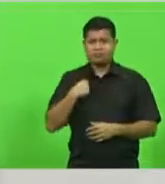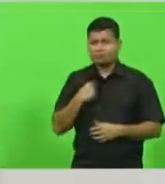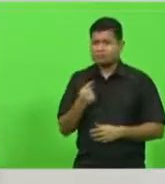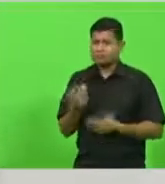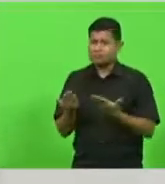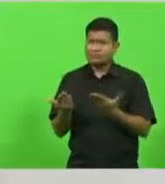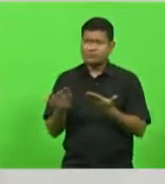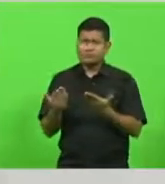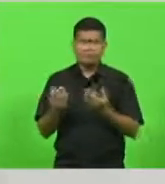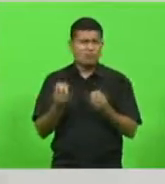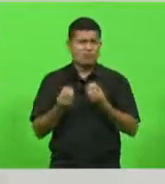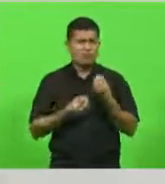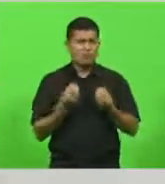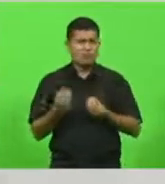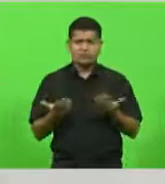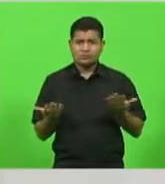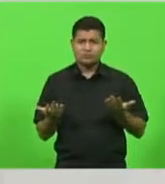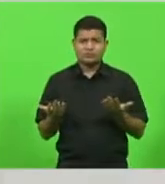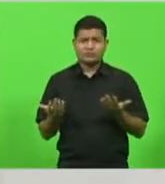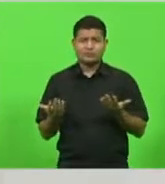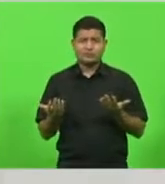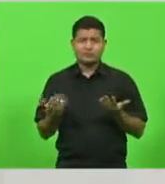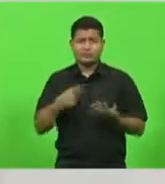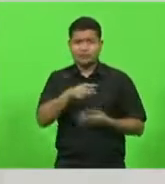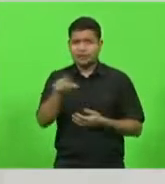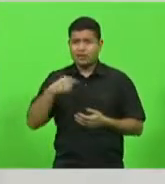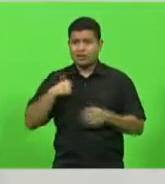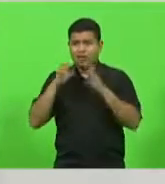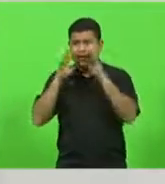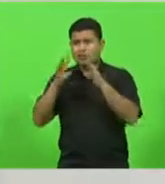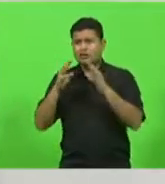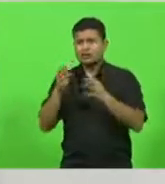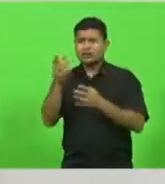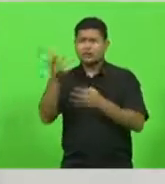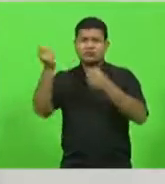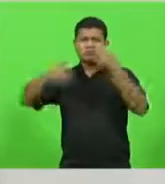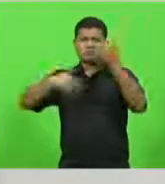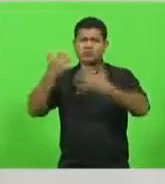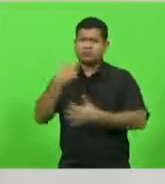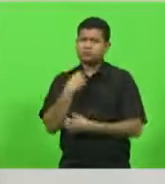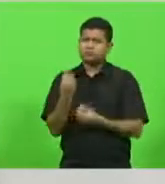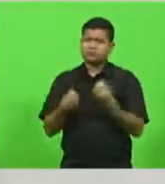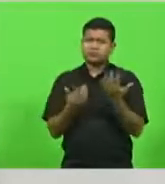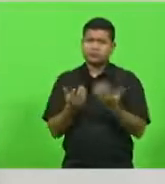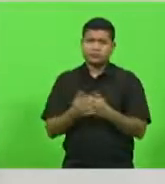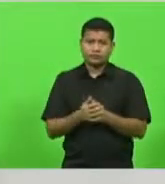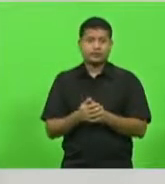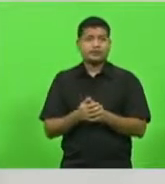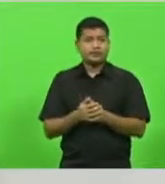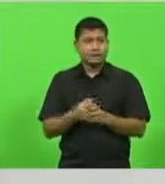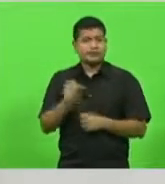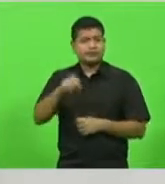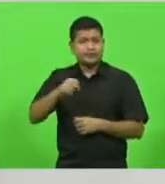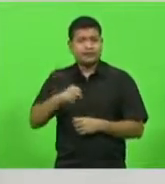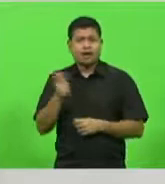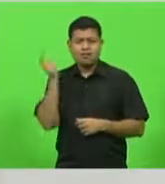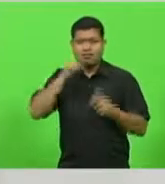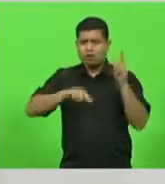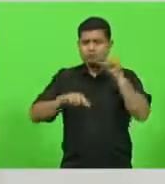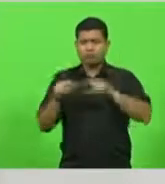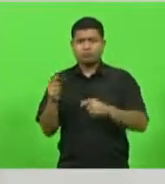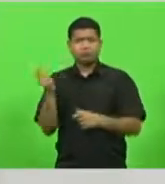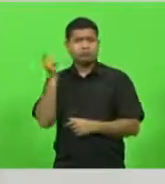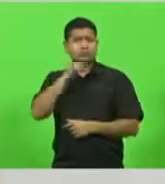a mensagem que vos dirijo. Mas sim, 2020 foi um ano de muitas oportunidades,